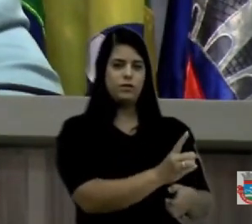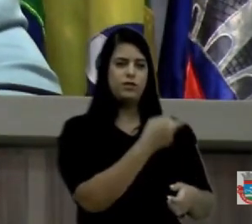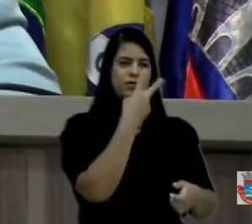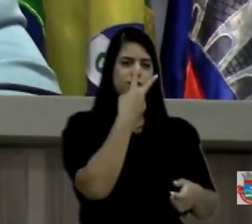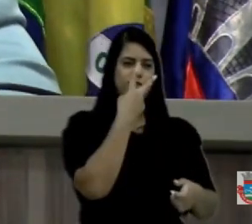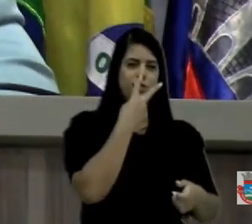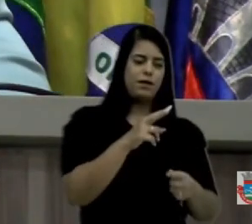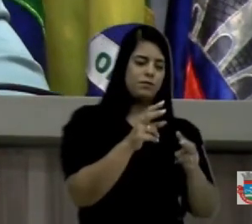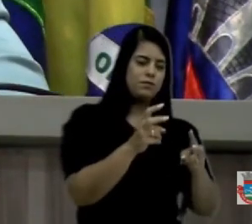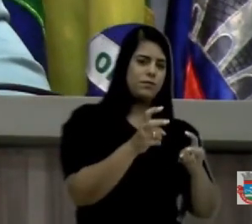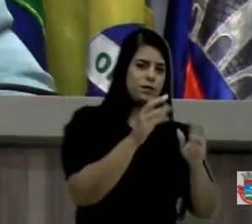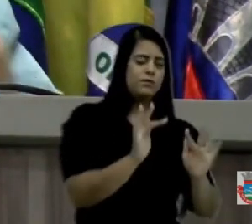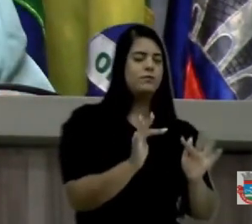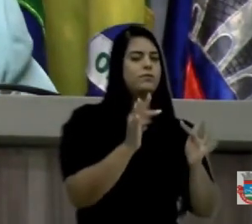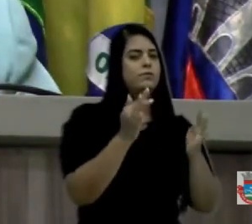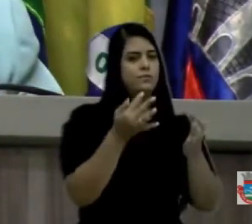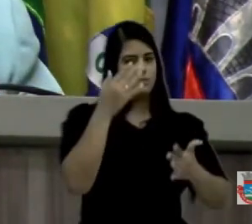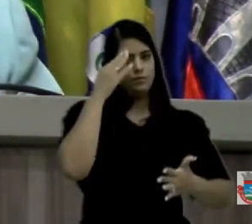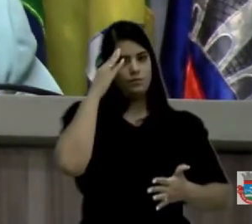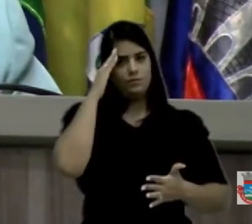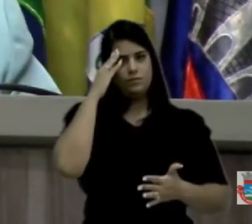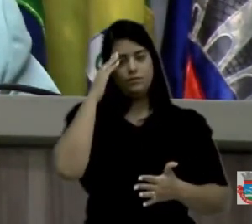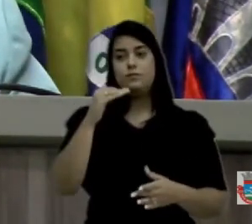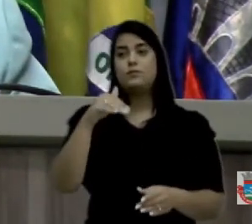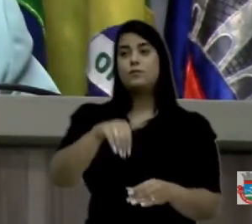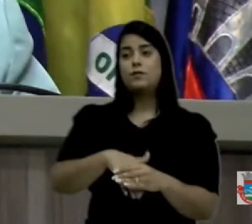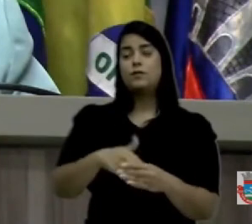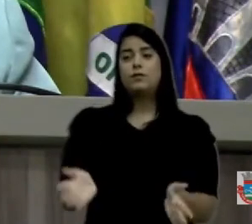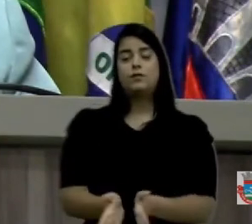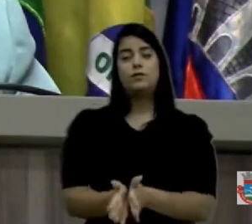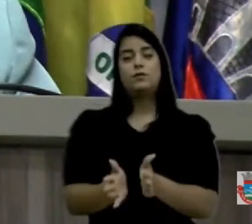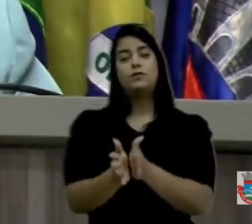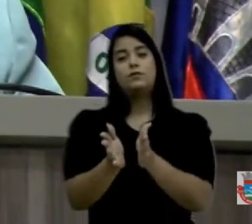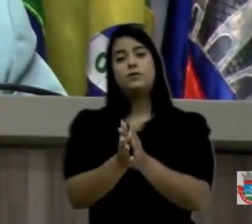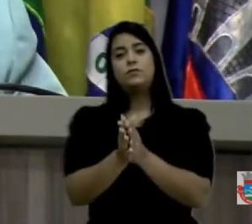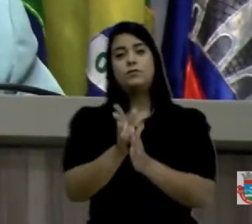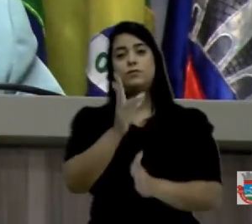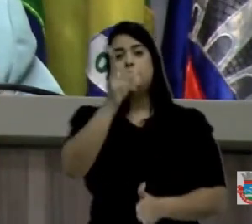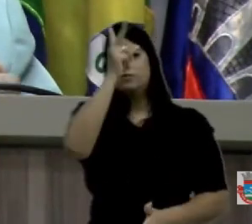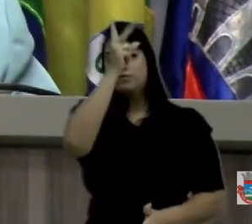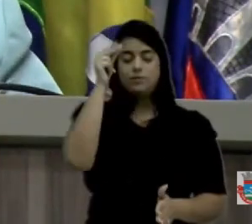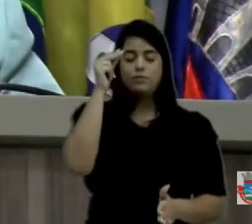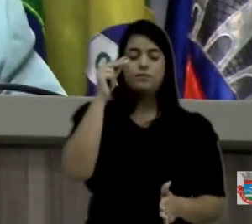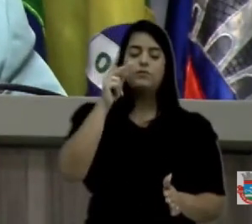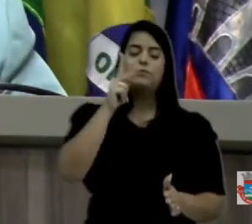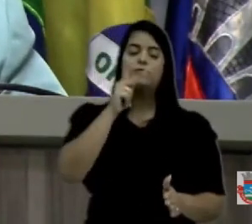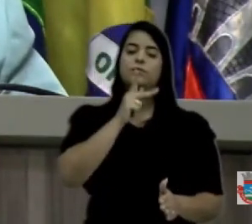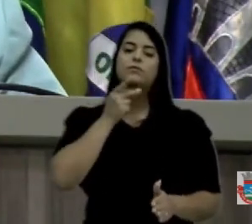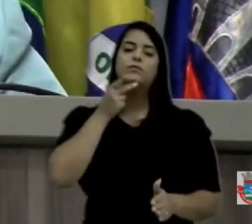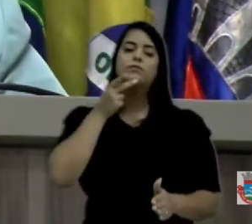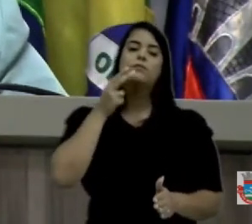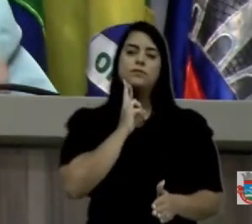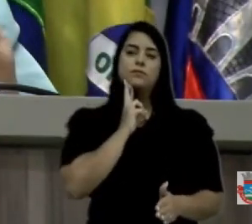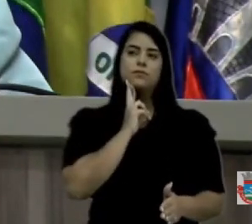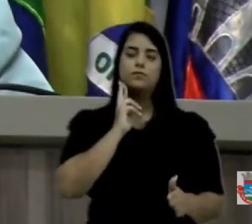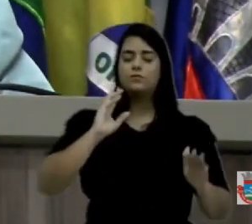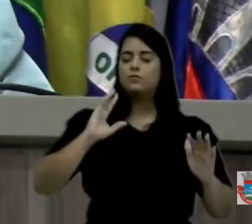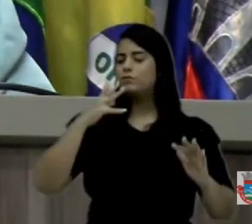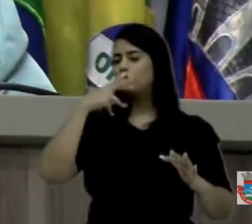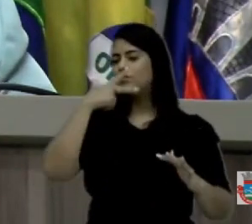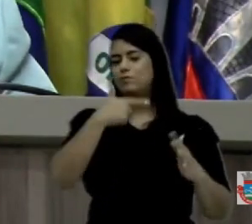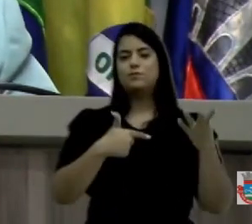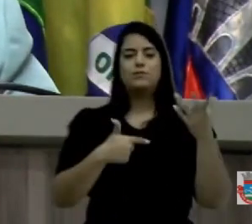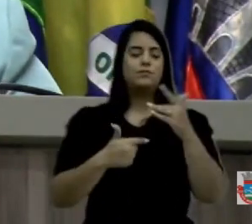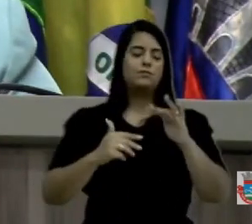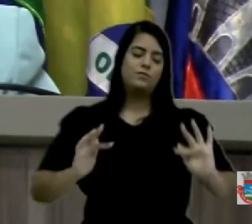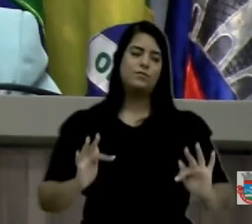grandemente também um voto de aplauso né ao nosso prefeito pela belíssima festa que vem sendo feita a